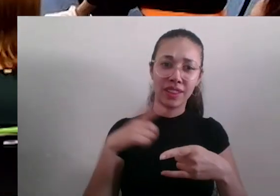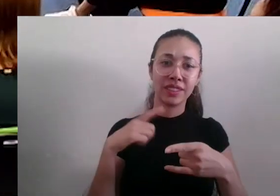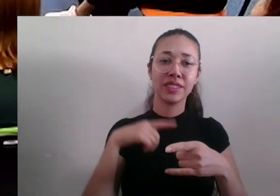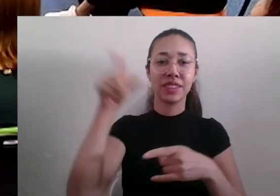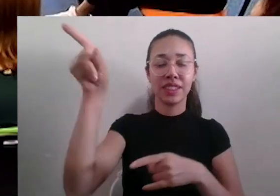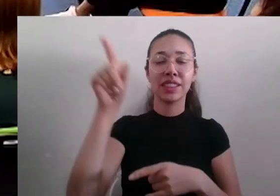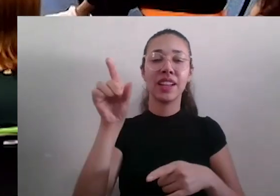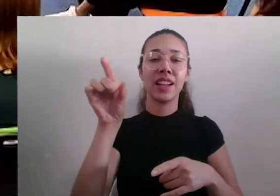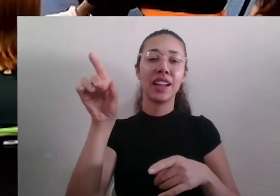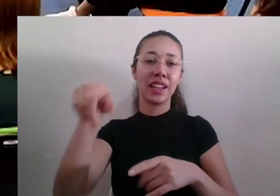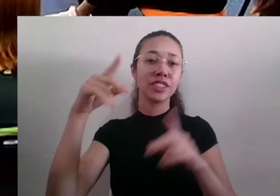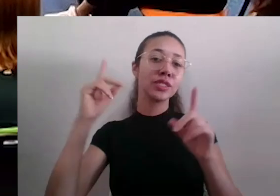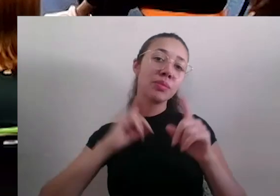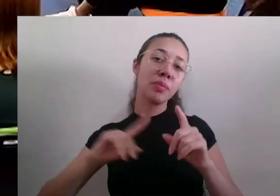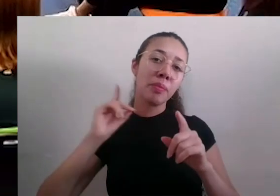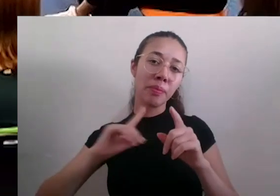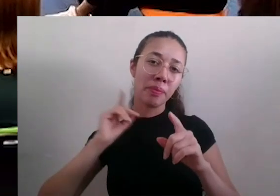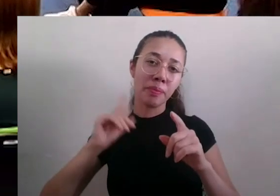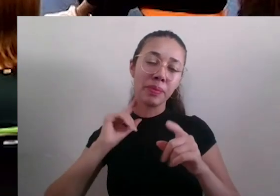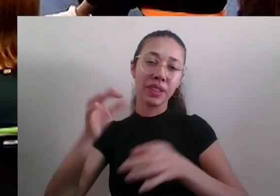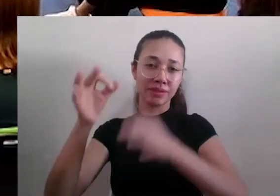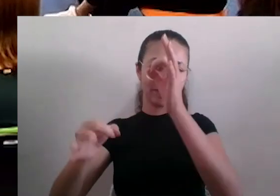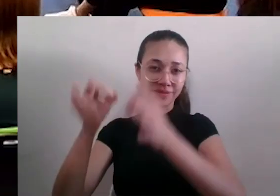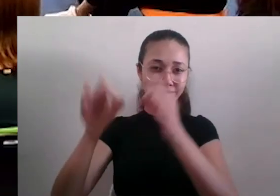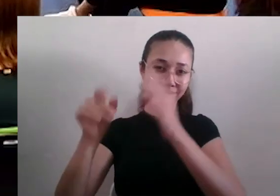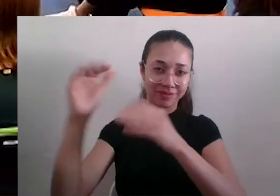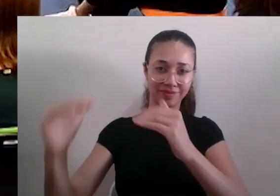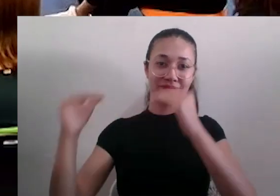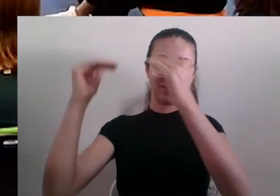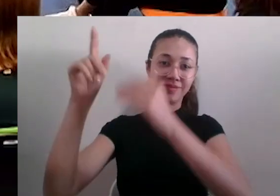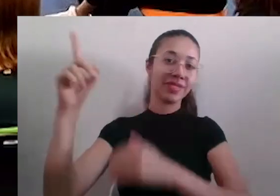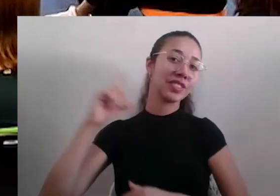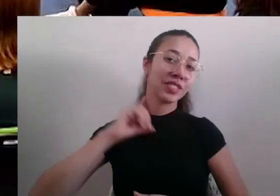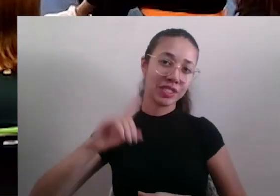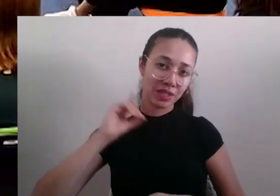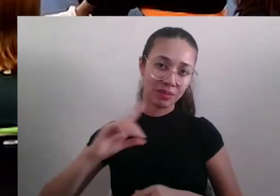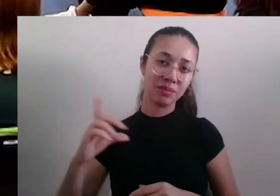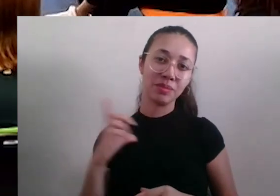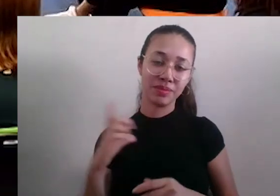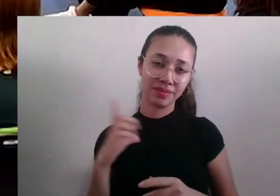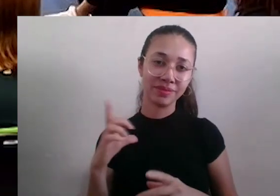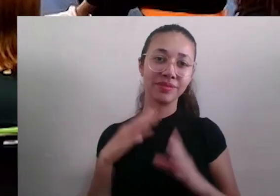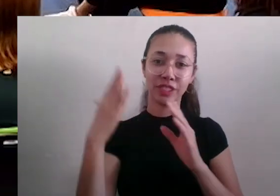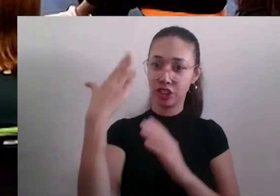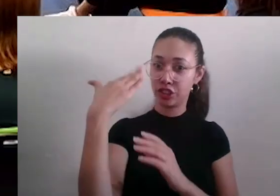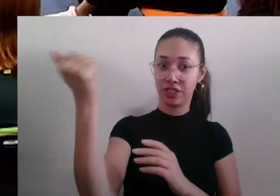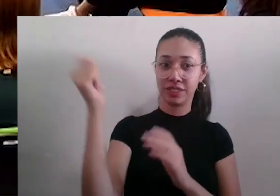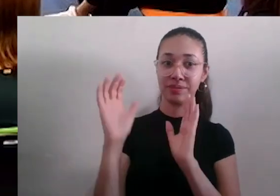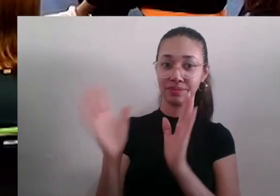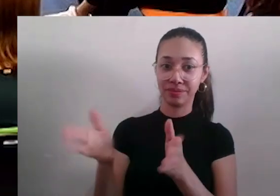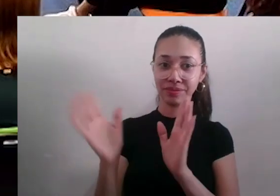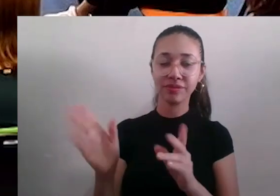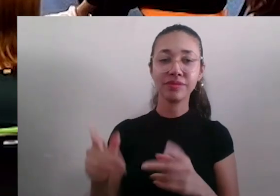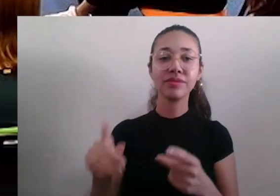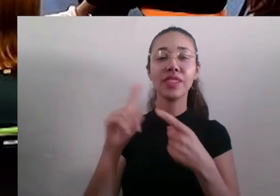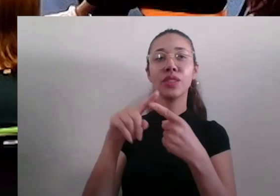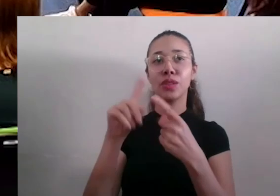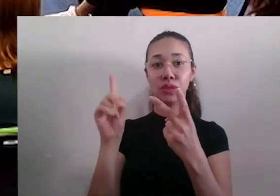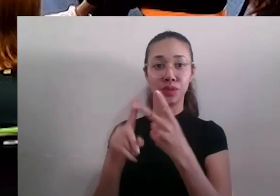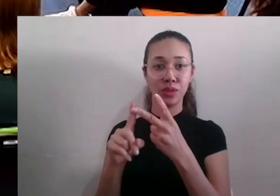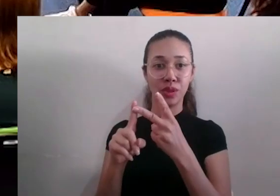porque porque obviamente Praia dos Ossos deis Minas Gerais e tal então eu fiz dois eventos lá com eles